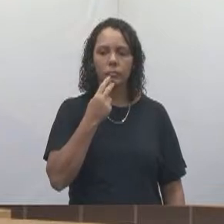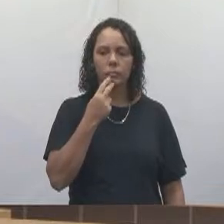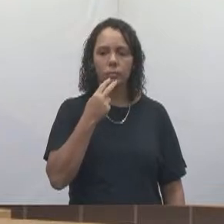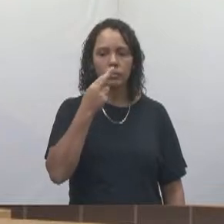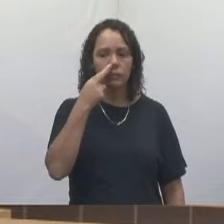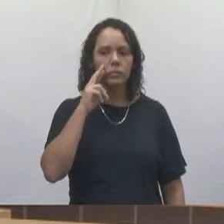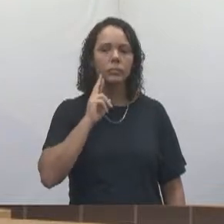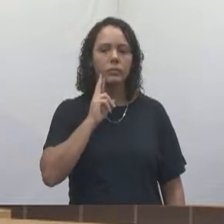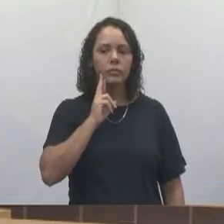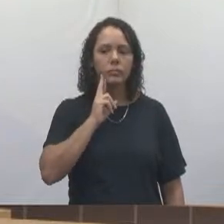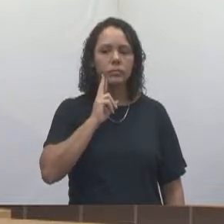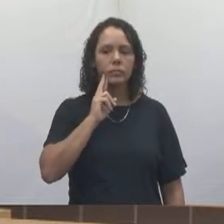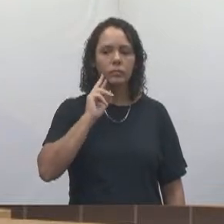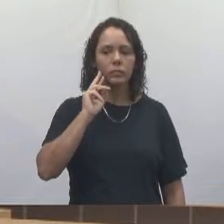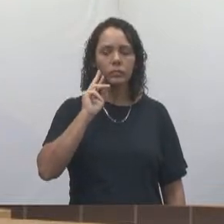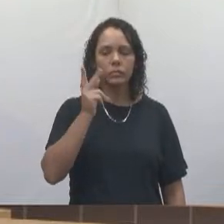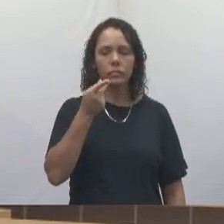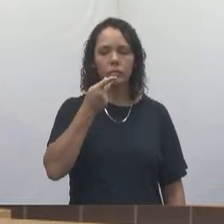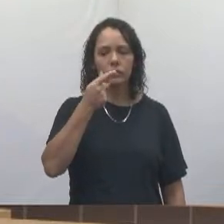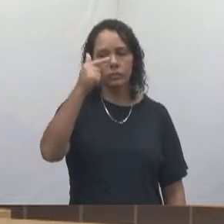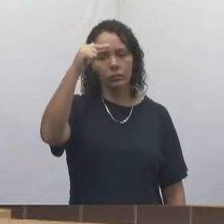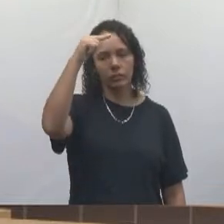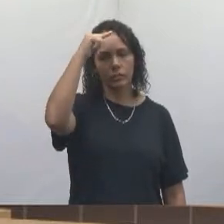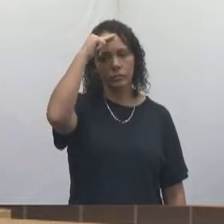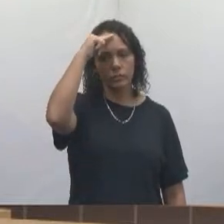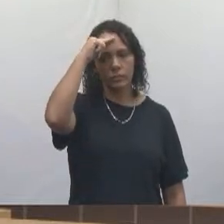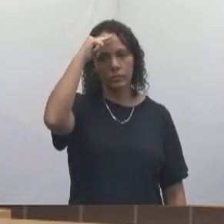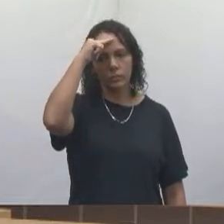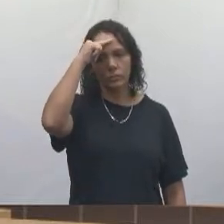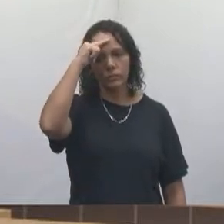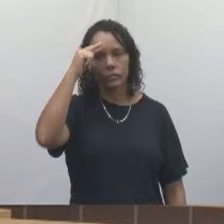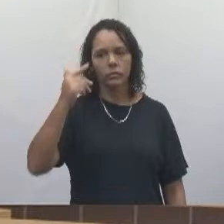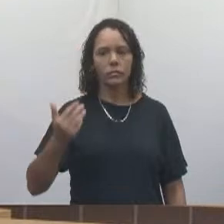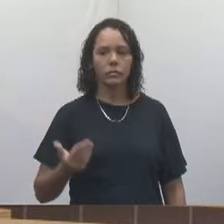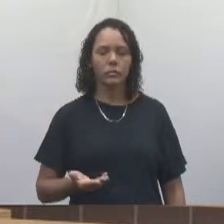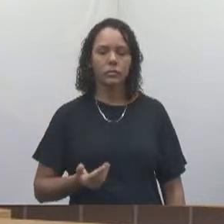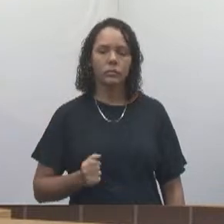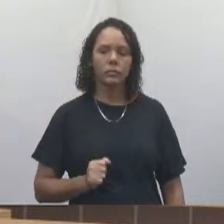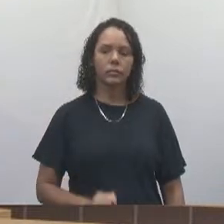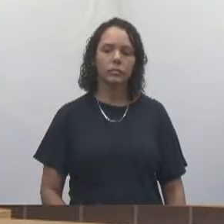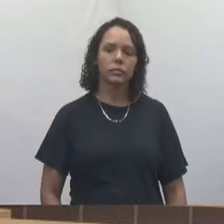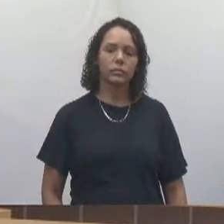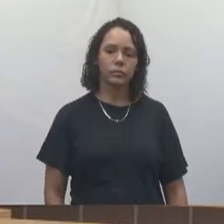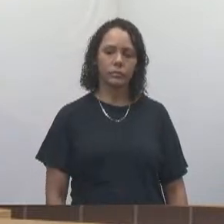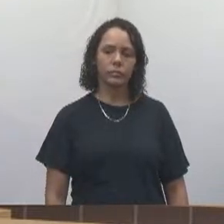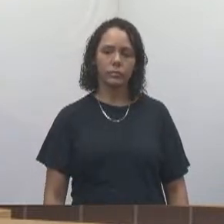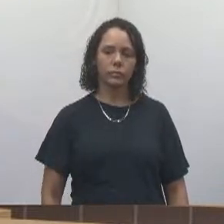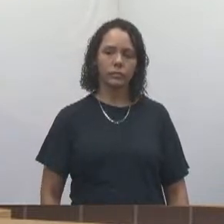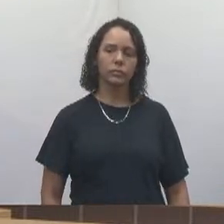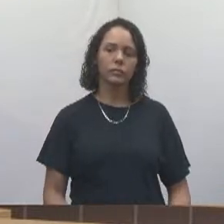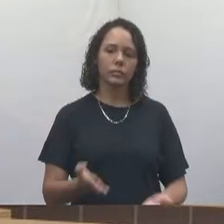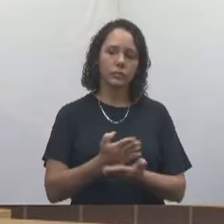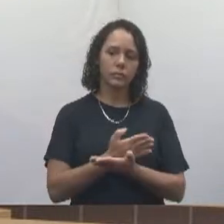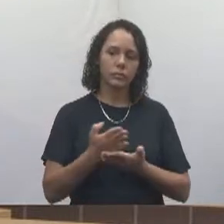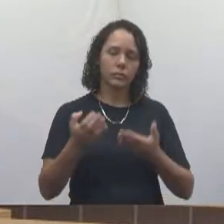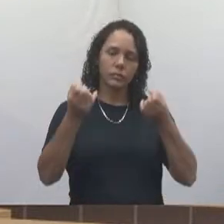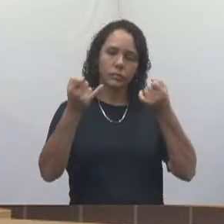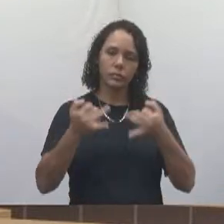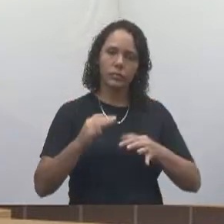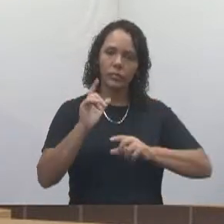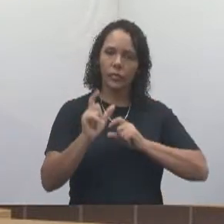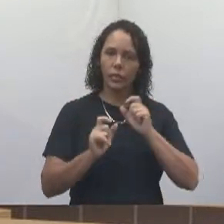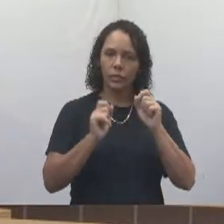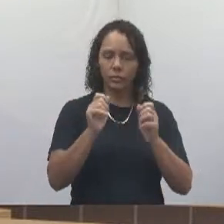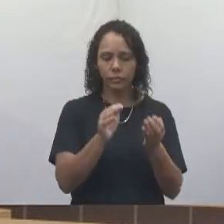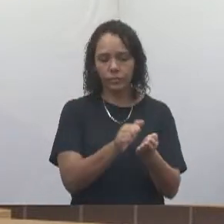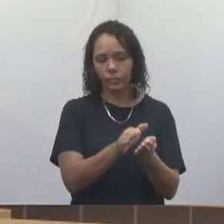Barreto e o Flavinho, comumente chamado de Flavinho. Quero iniciar minha palavra dizendo